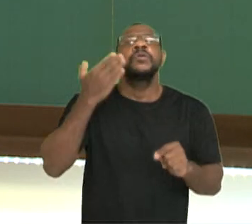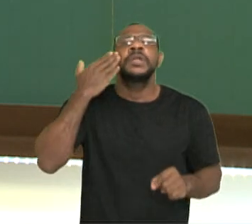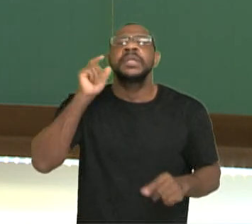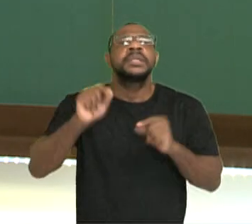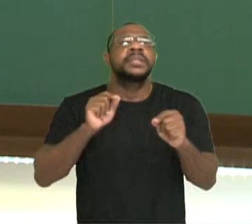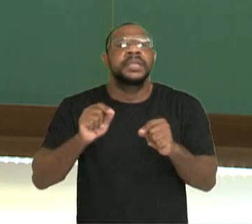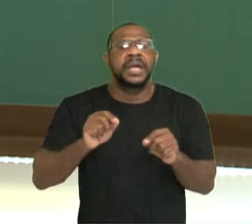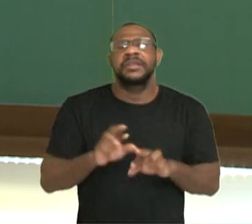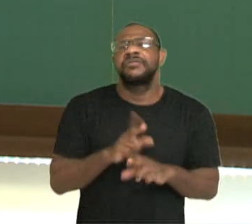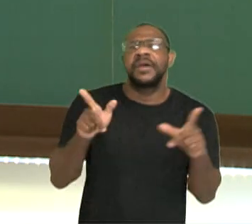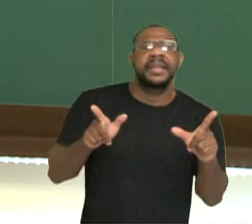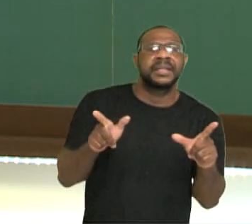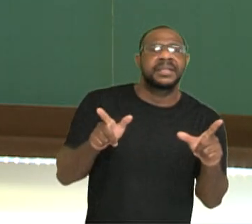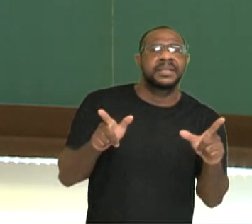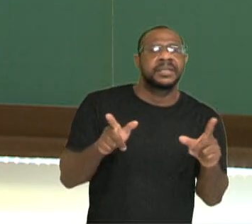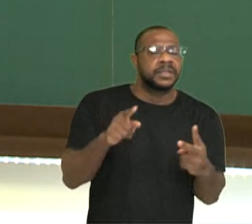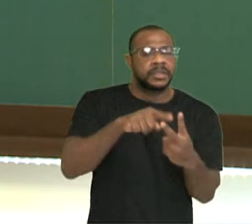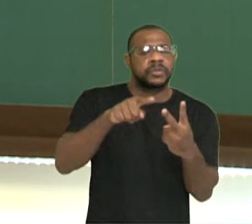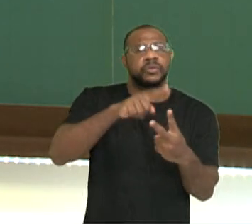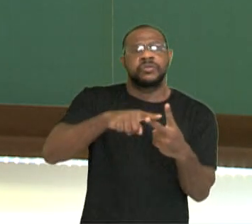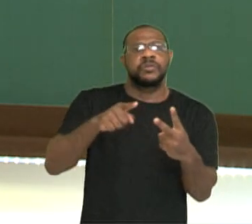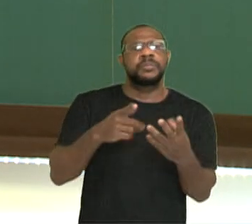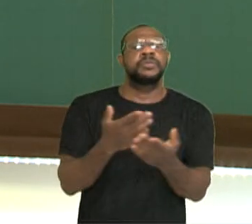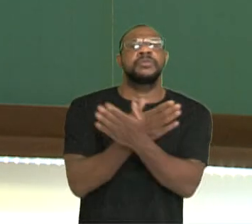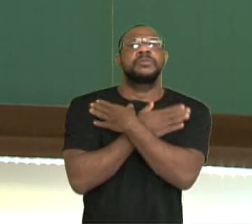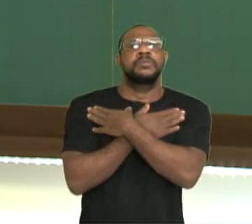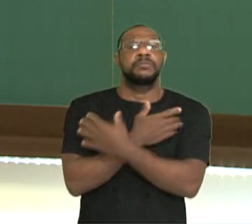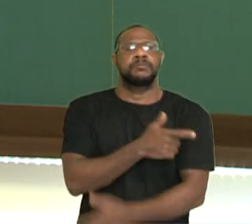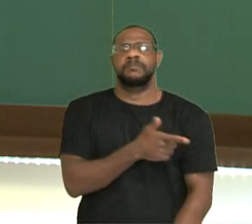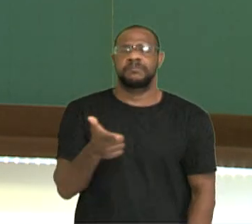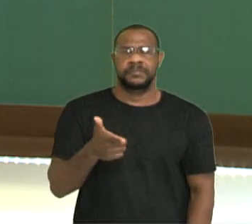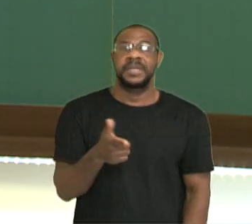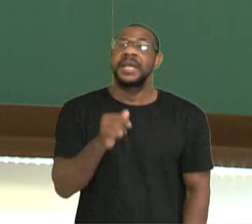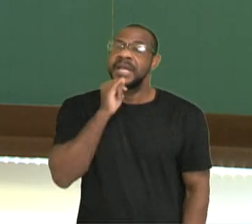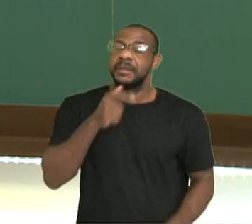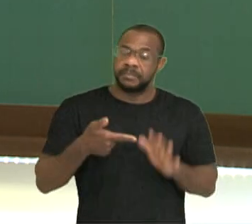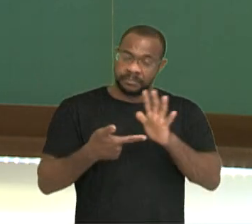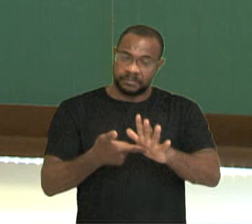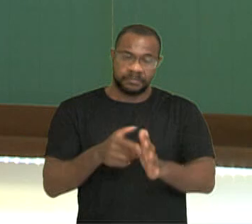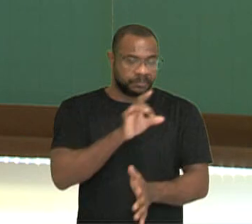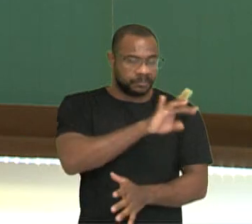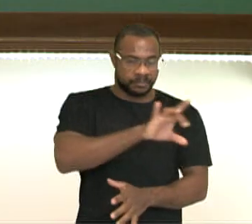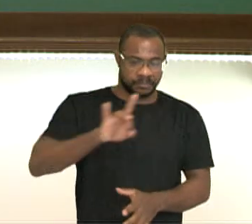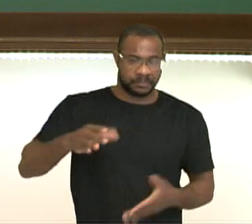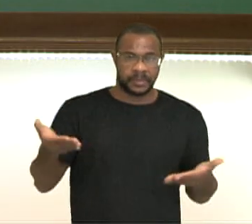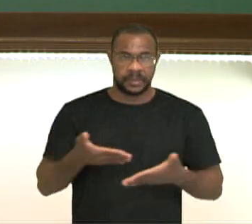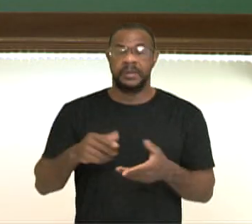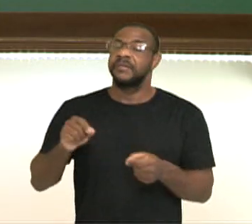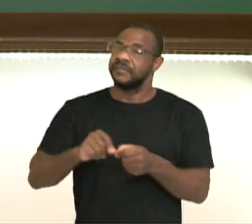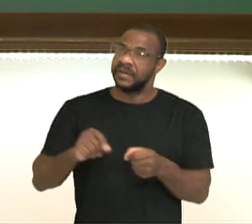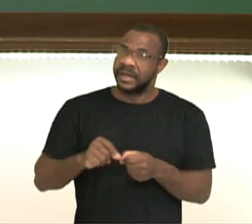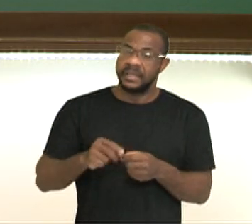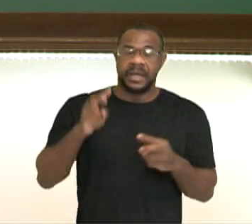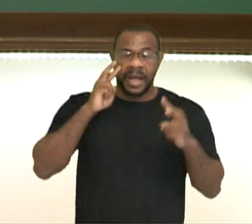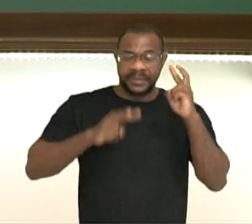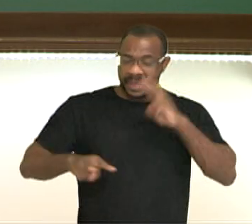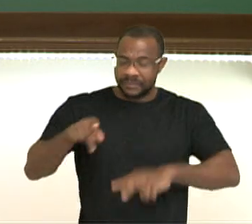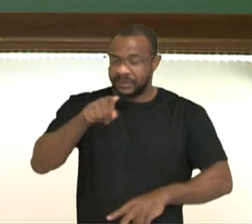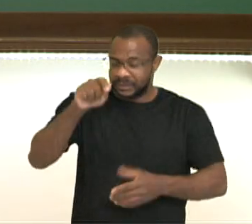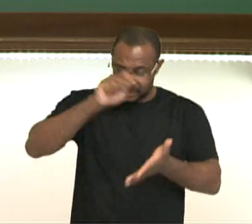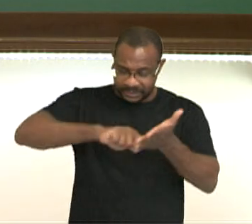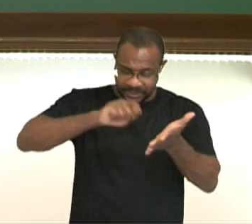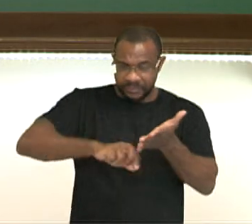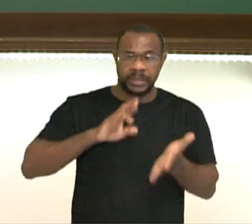entendeu essa diferença dos dois tipos de desemprego e cite um exemplo de cada um. Então, façam a análise de vocês, escrevam